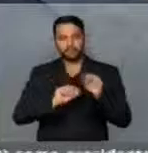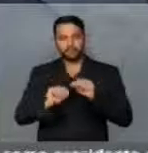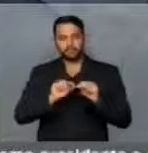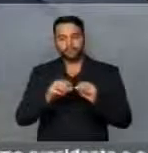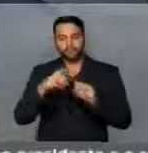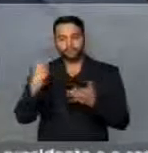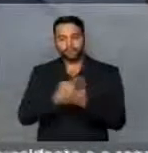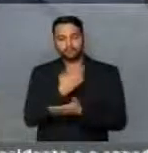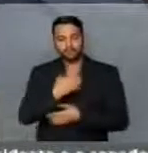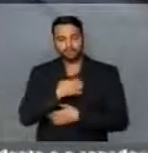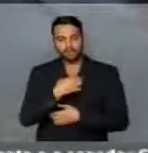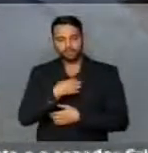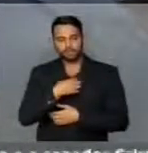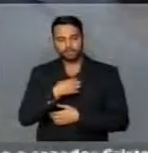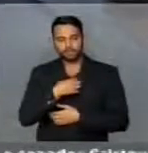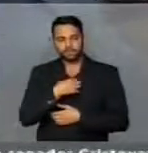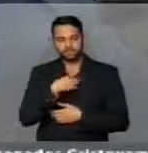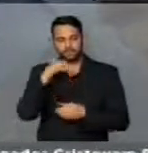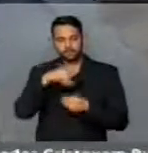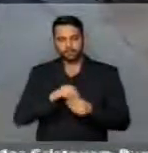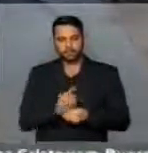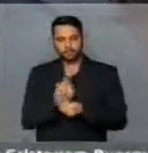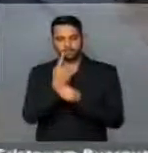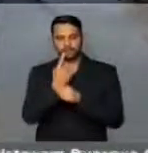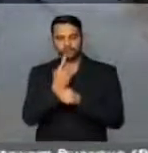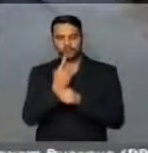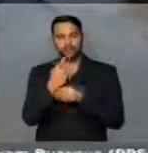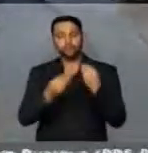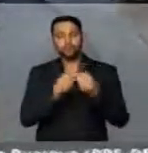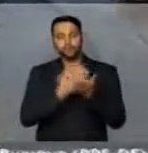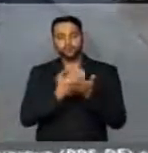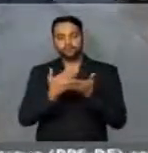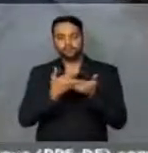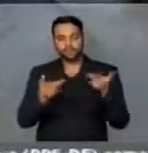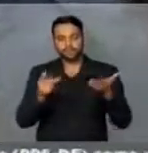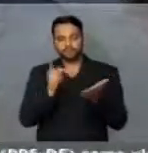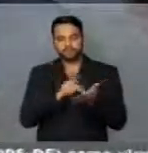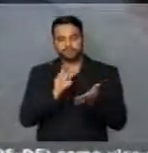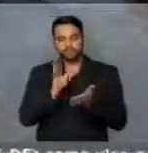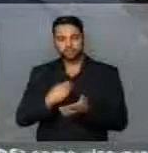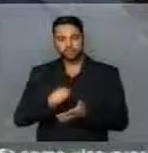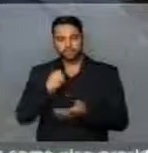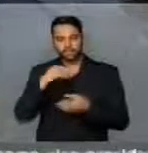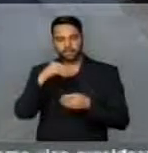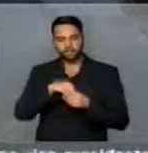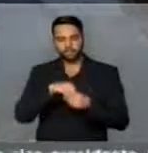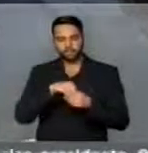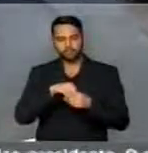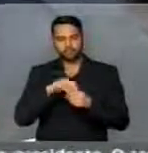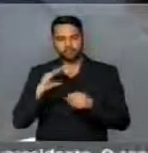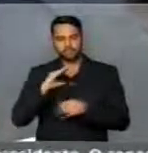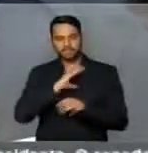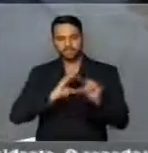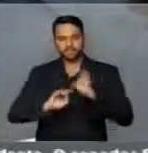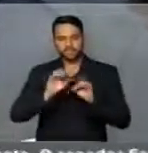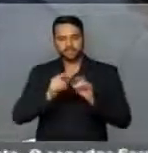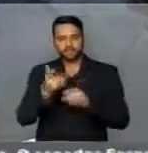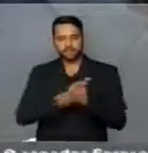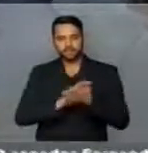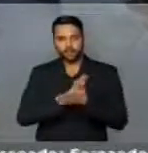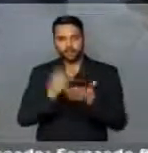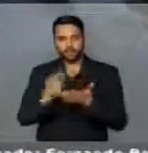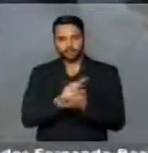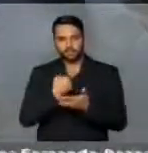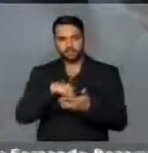se daria, ou seja, em chapa única. Eu gostaria de saber o procedimento já na comissão especial para não haver um